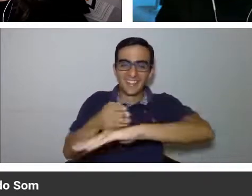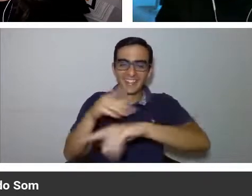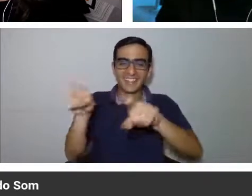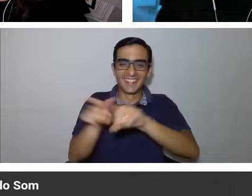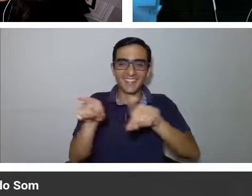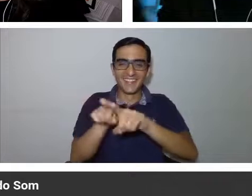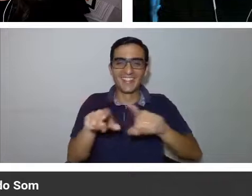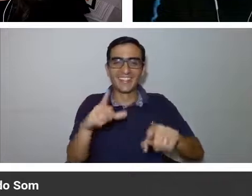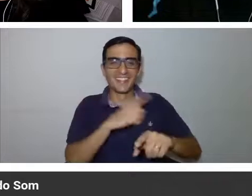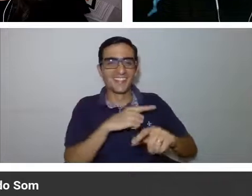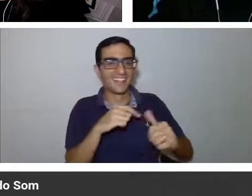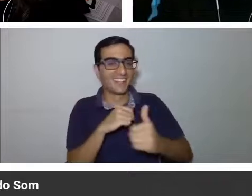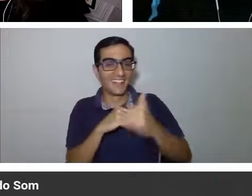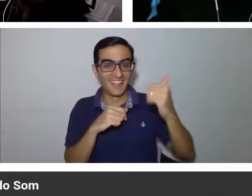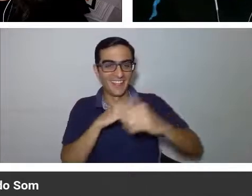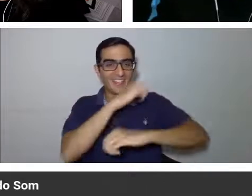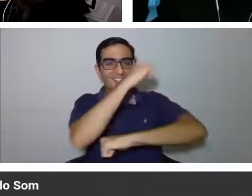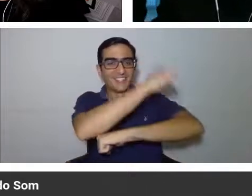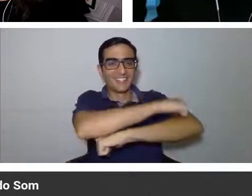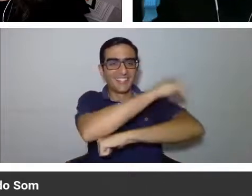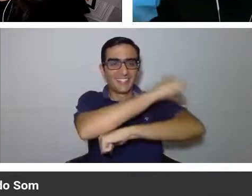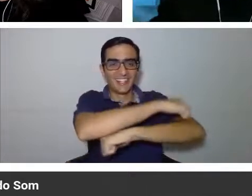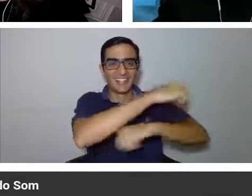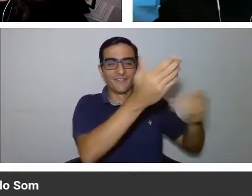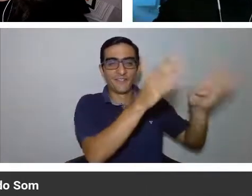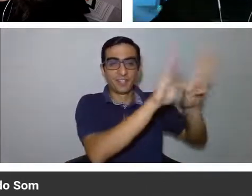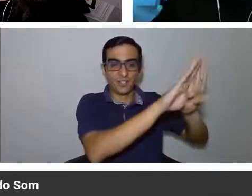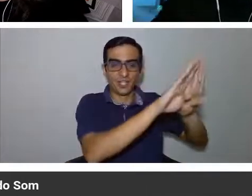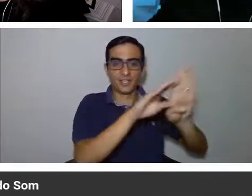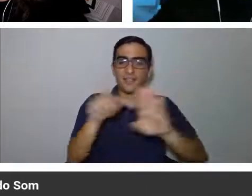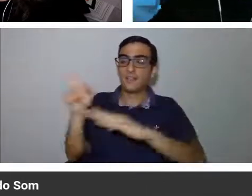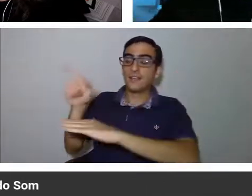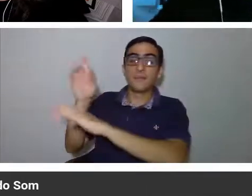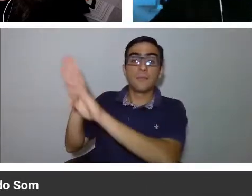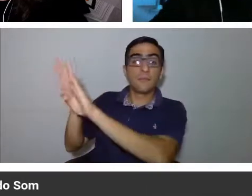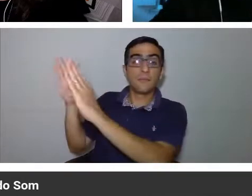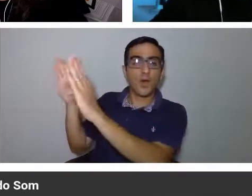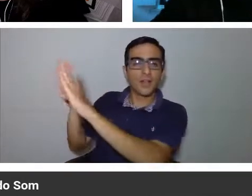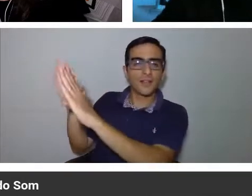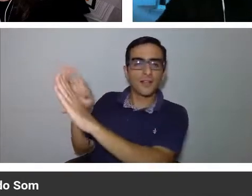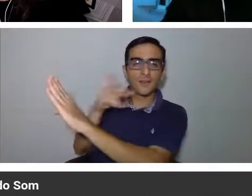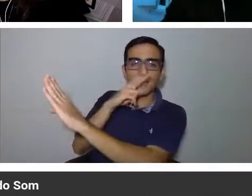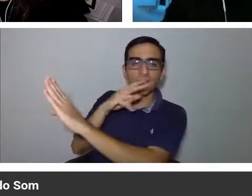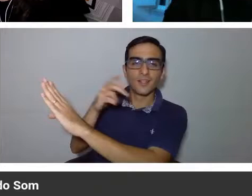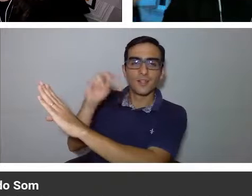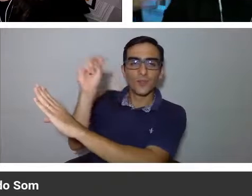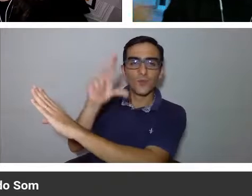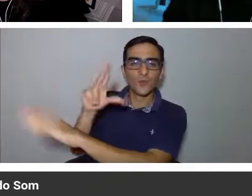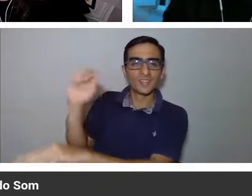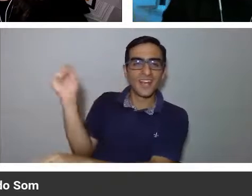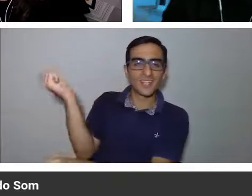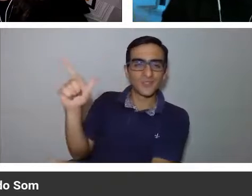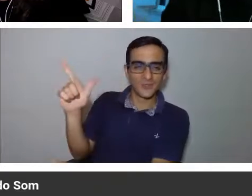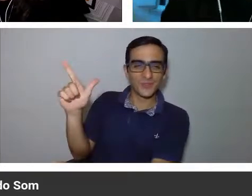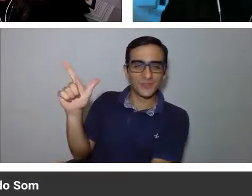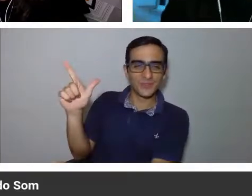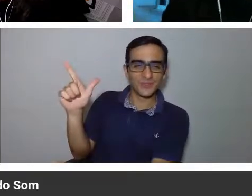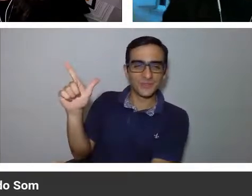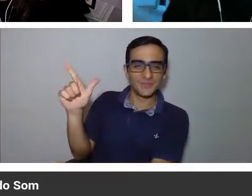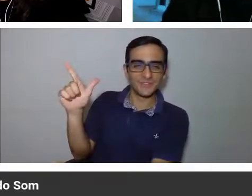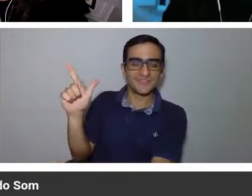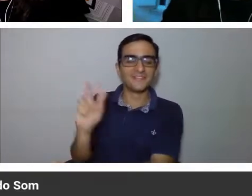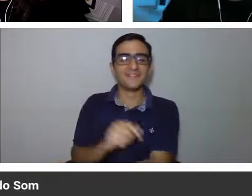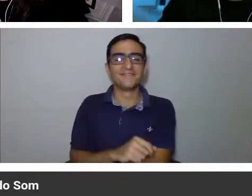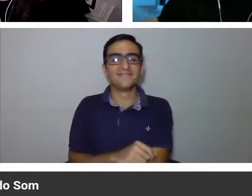fechada e uma porta onde é que vem uma luz meio azul. E nada, eu